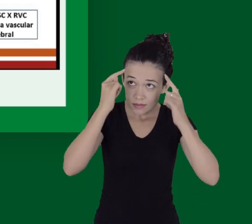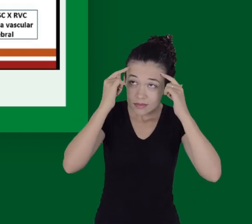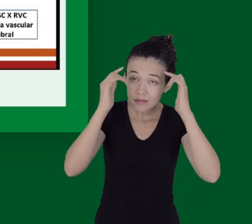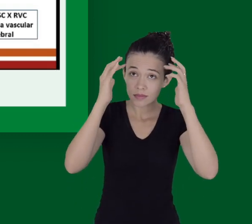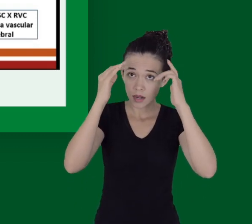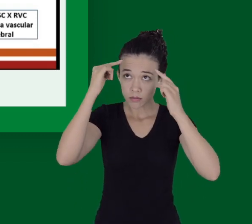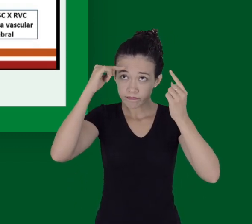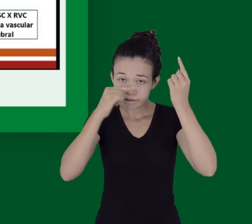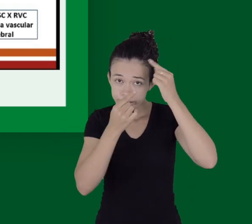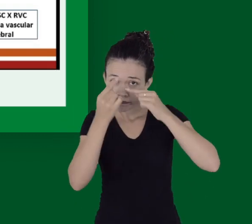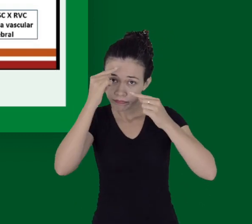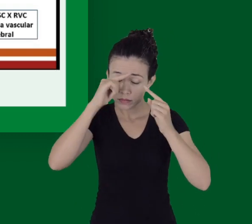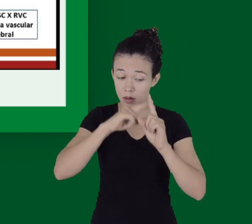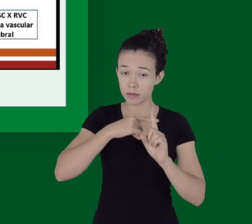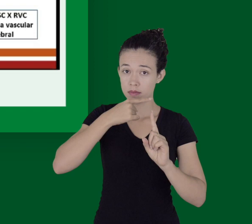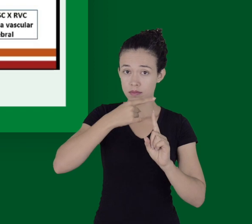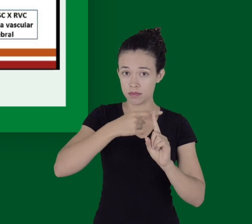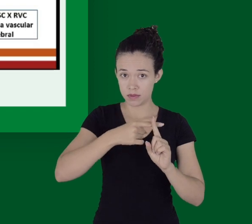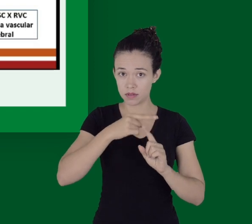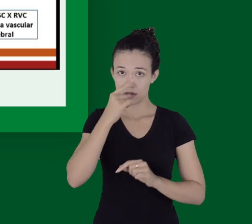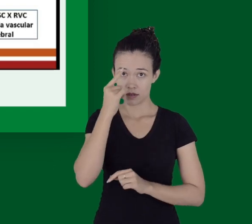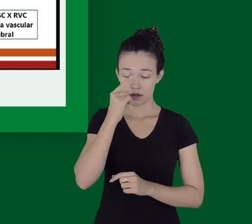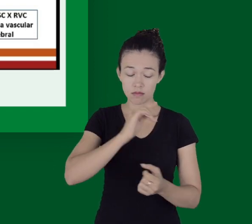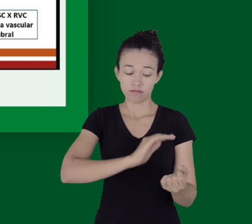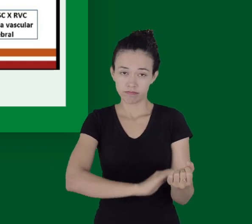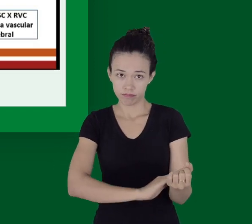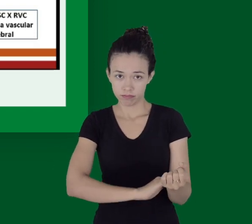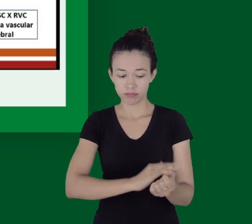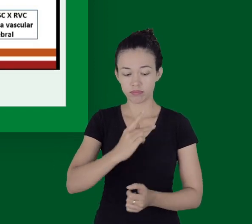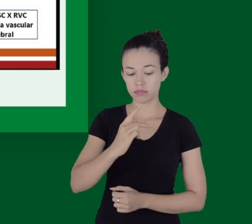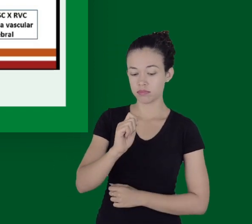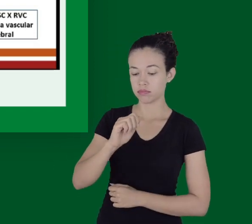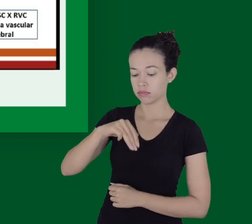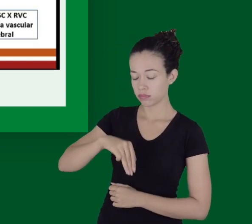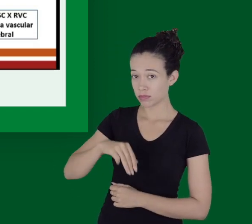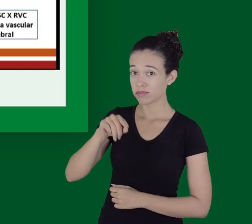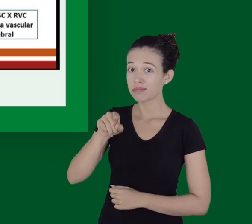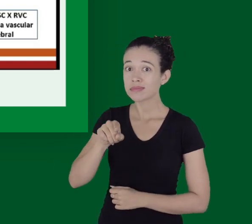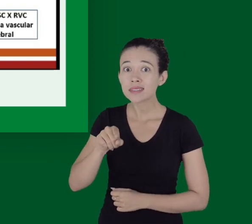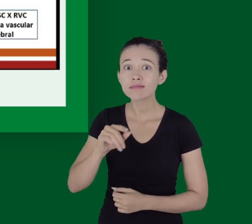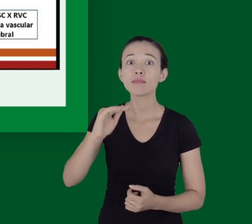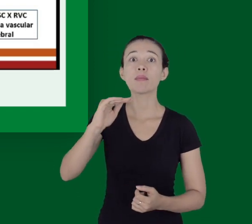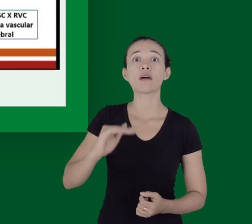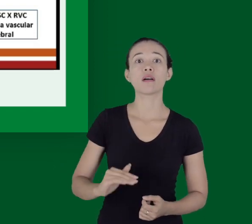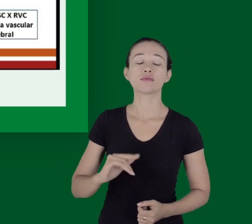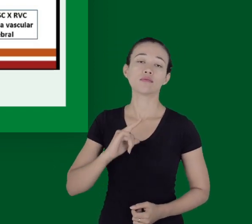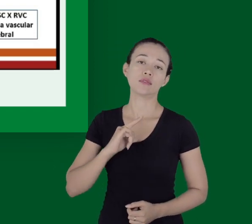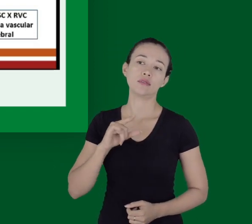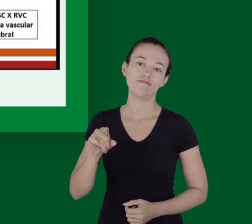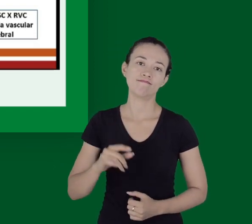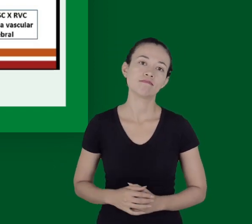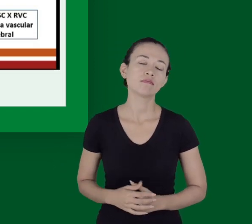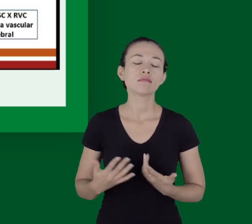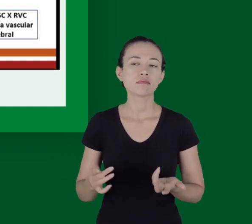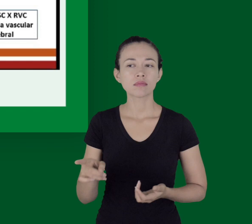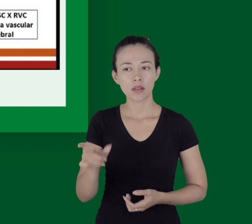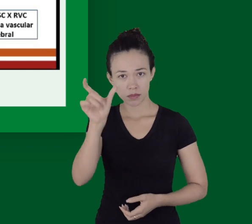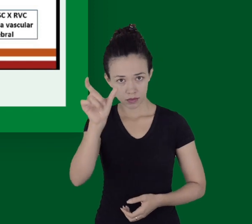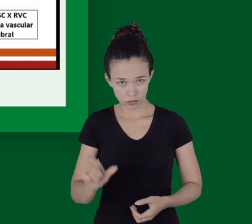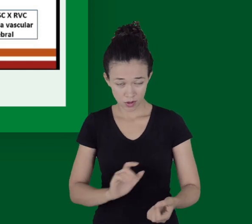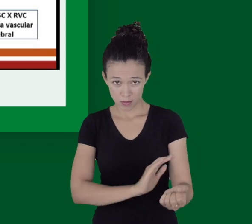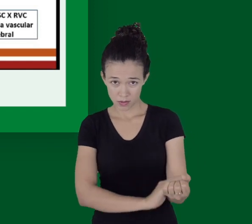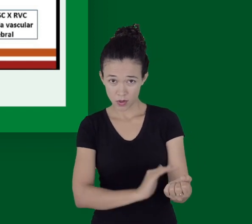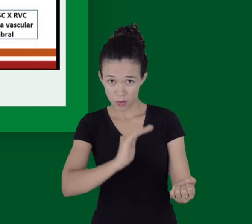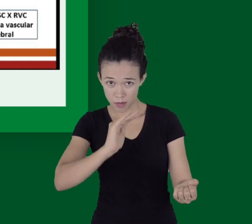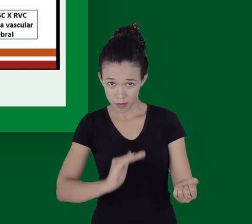Então, o paciente na condição de hipotensão, eu posso ter esse comprometimento da perfusão cerebral. Uma vez